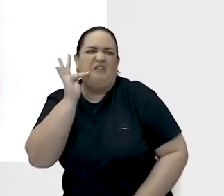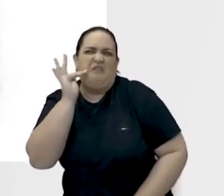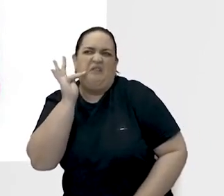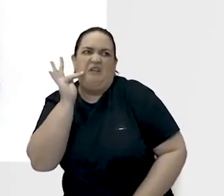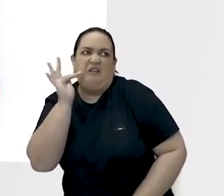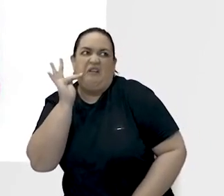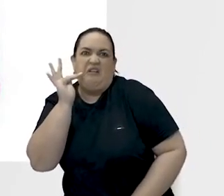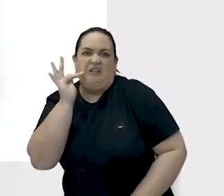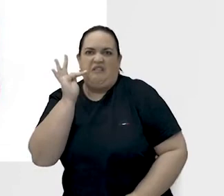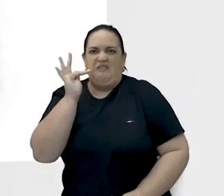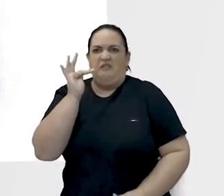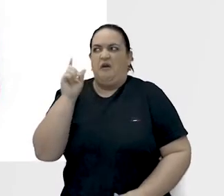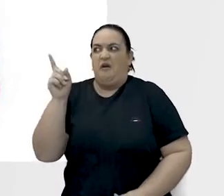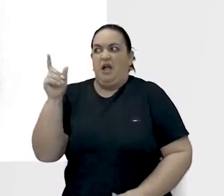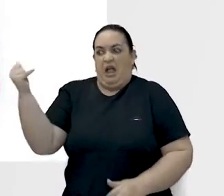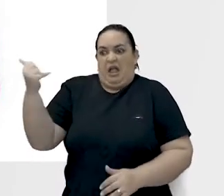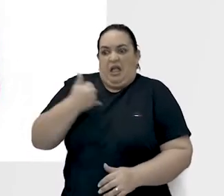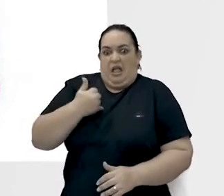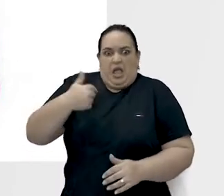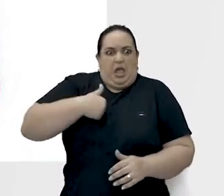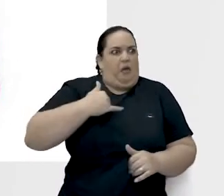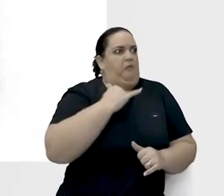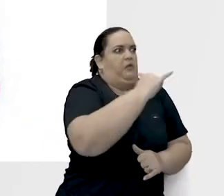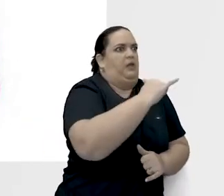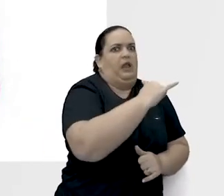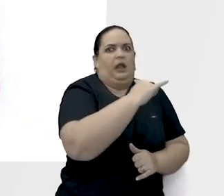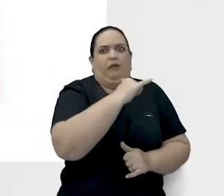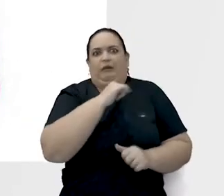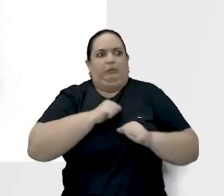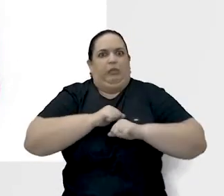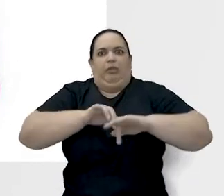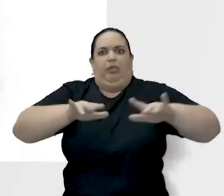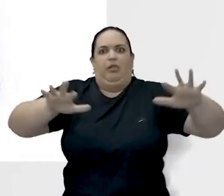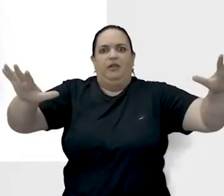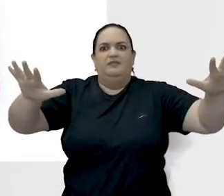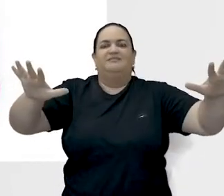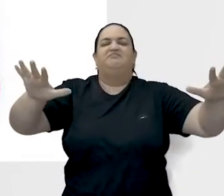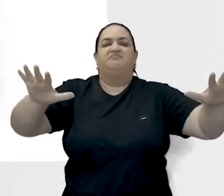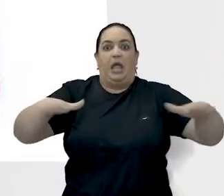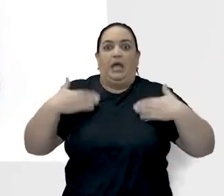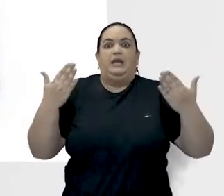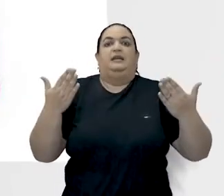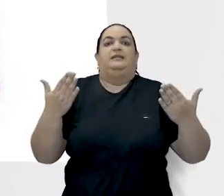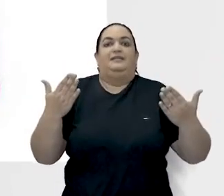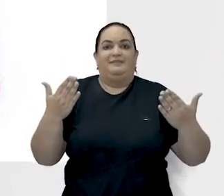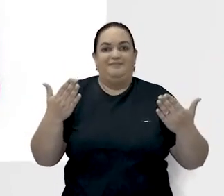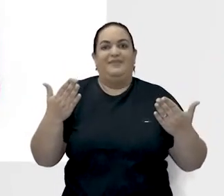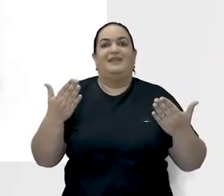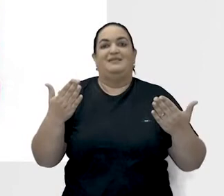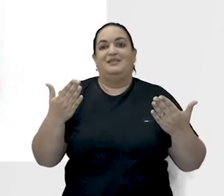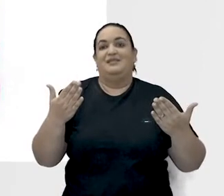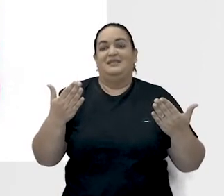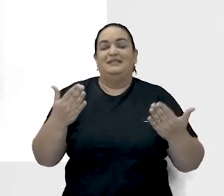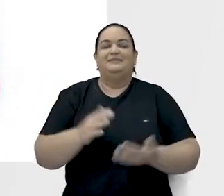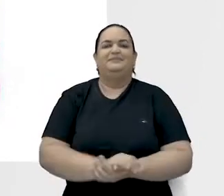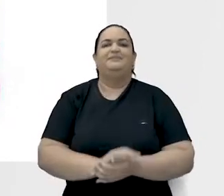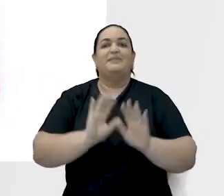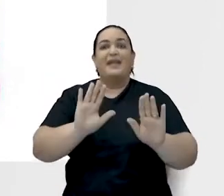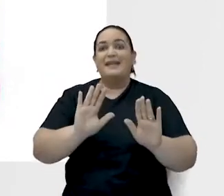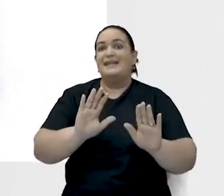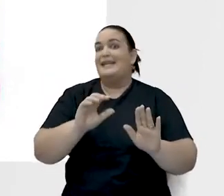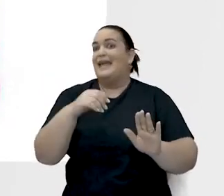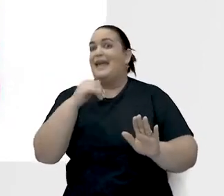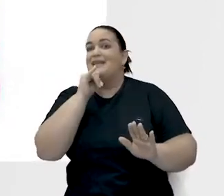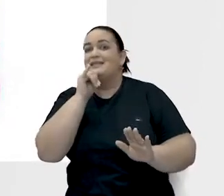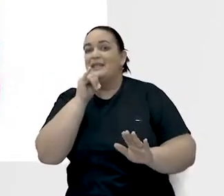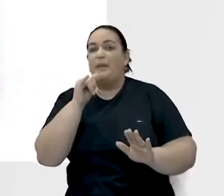se espalha, se esbarra pelo seu bairro. E quanto mais impressionante, surpreendente, inédita for, né? Mais